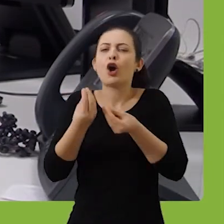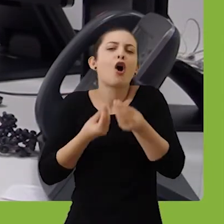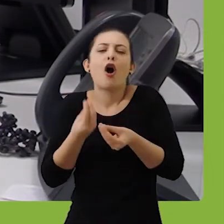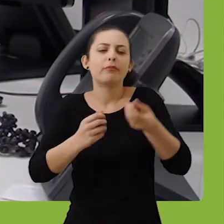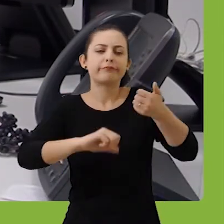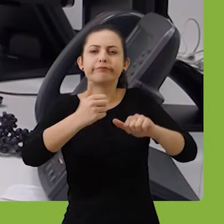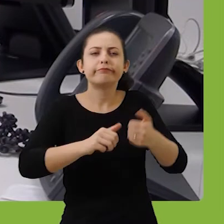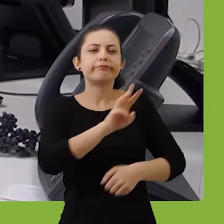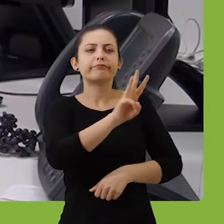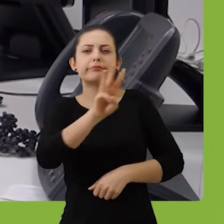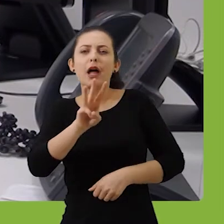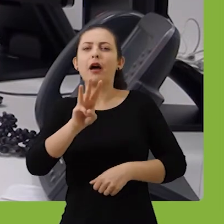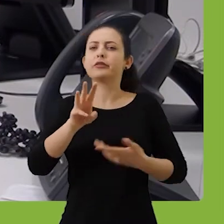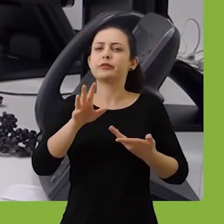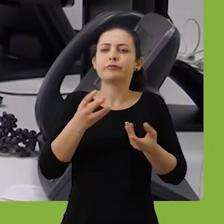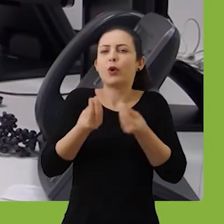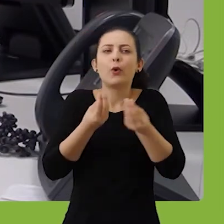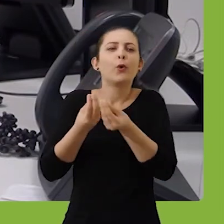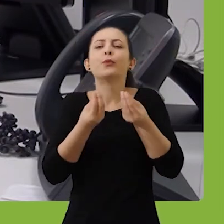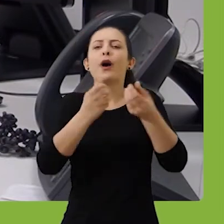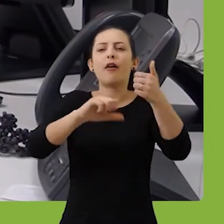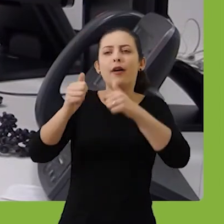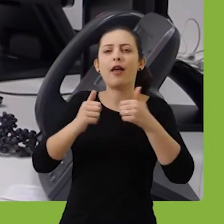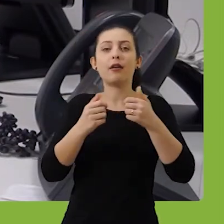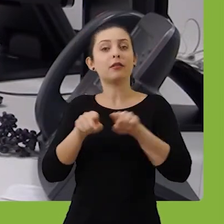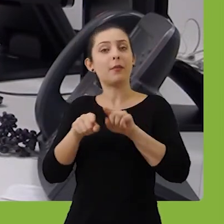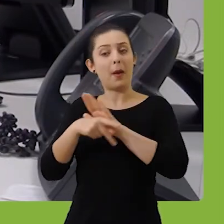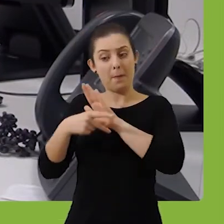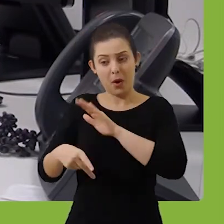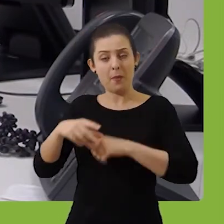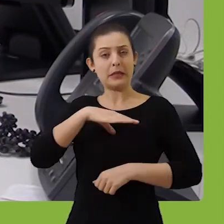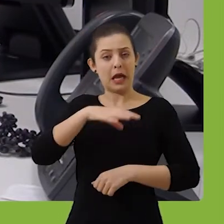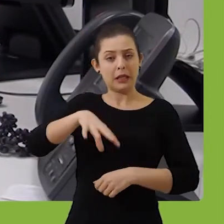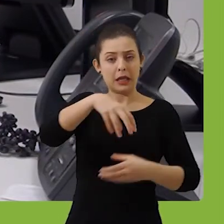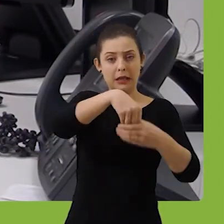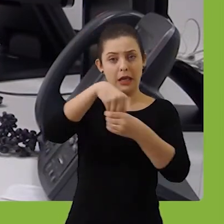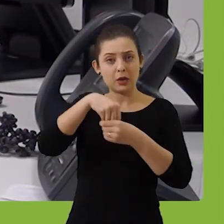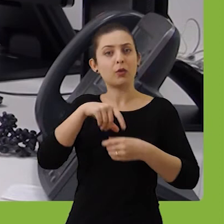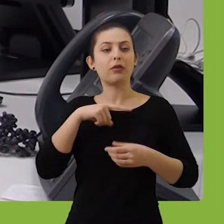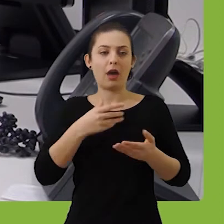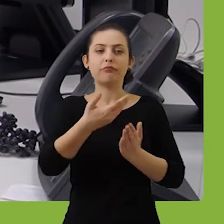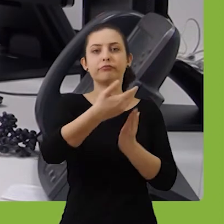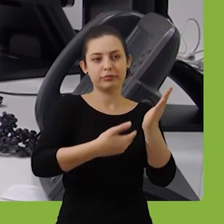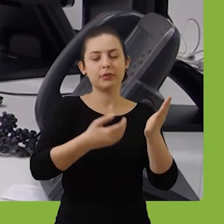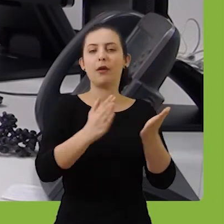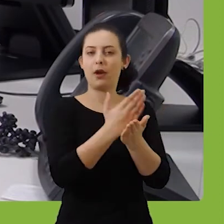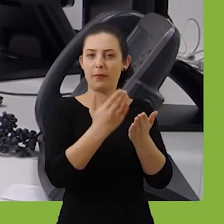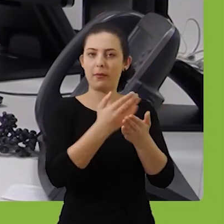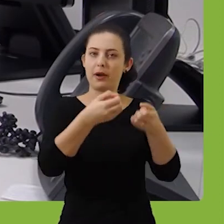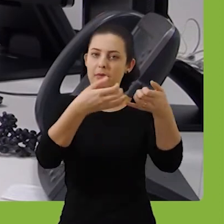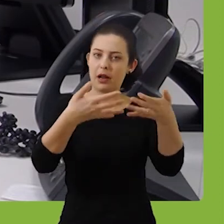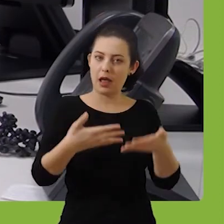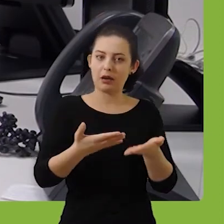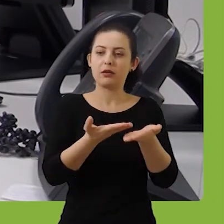de como avaliar os portais dos seus municípios, como as próprias autoridades municipais também receberam este material,